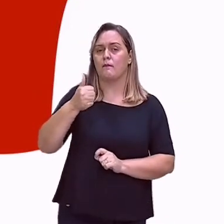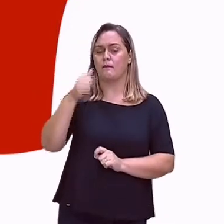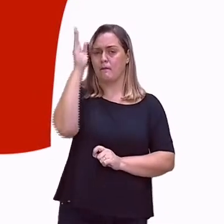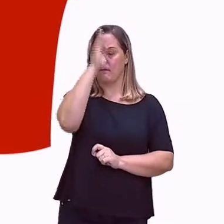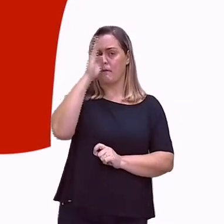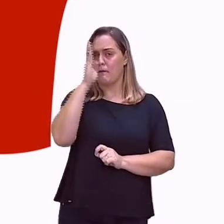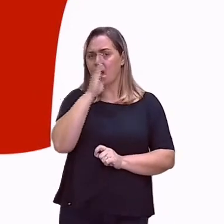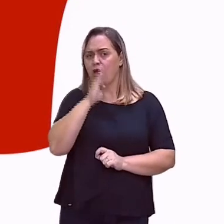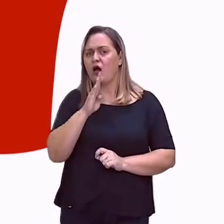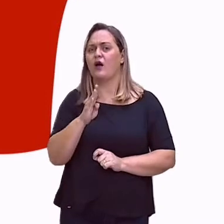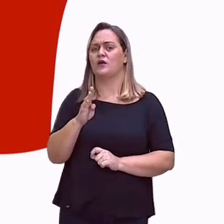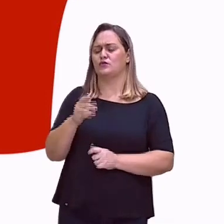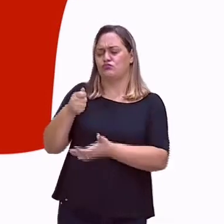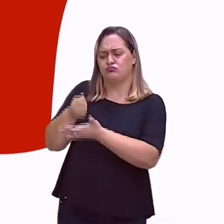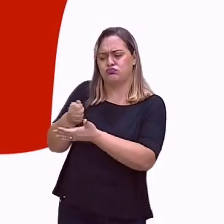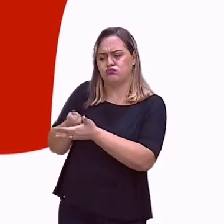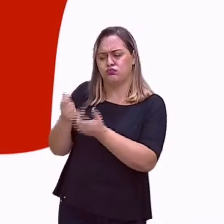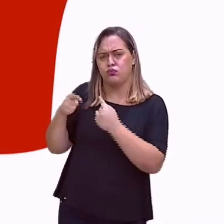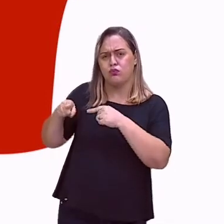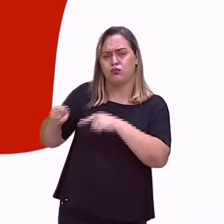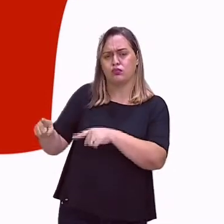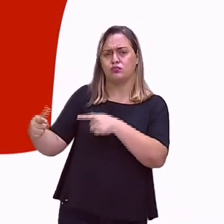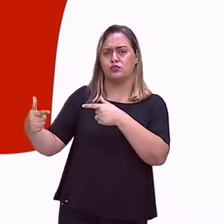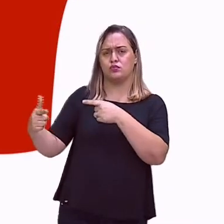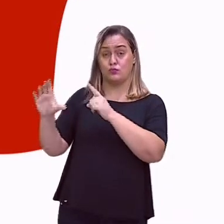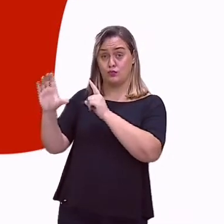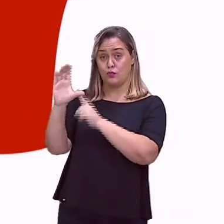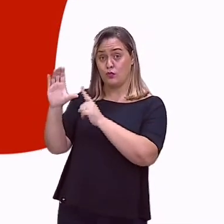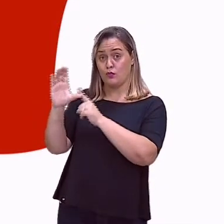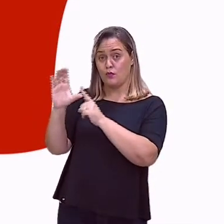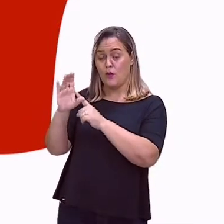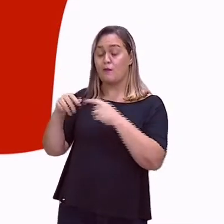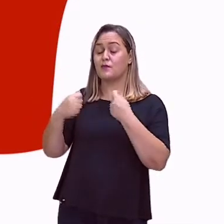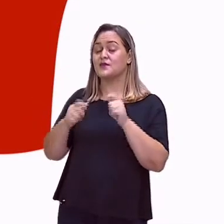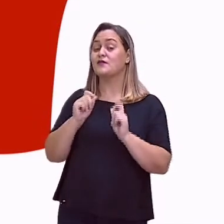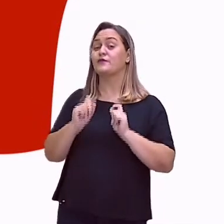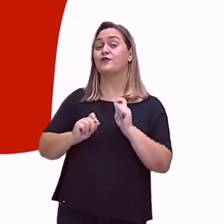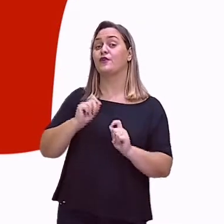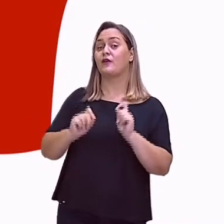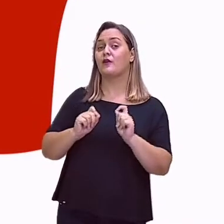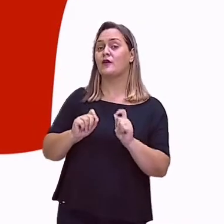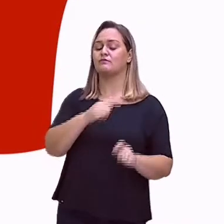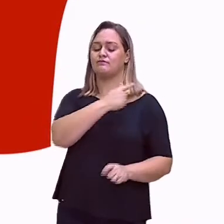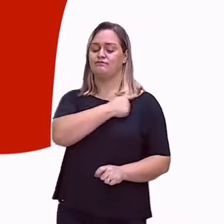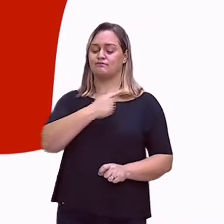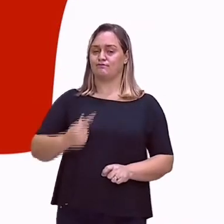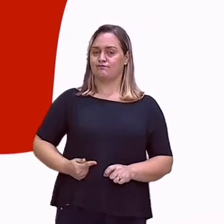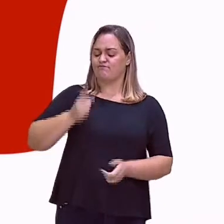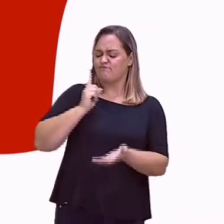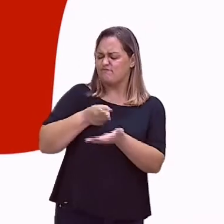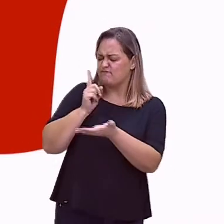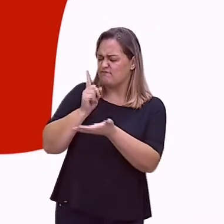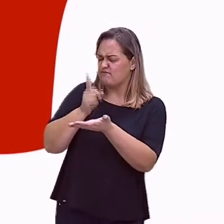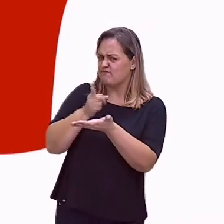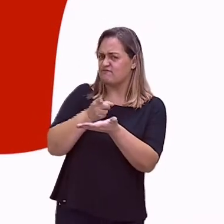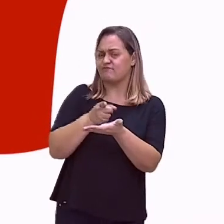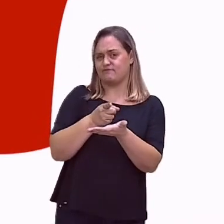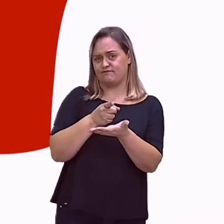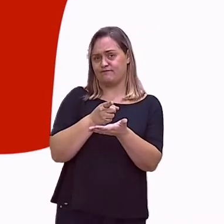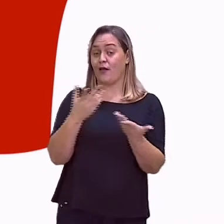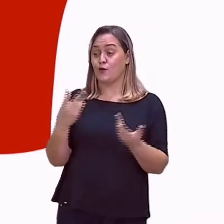o combate ao comunismo exigia a implantação de um regime autoritário. Assim, esses